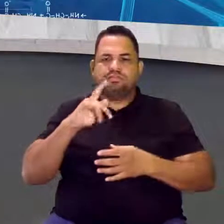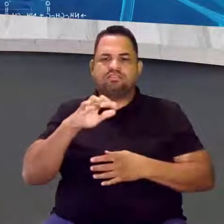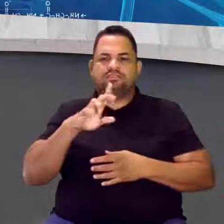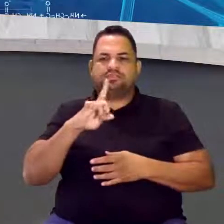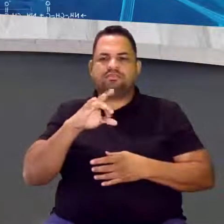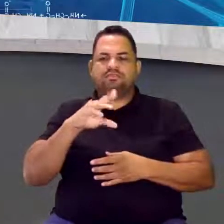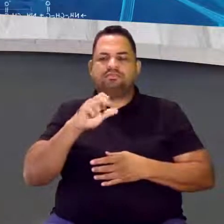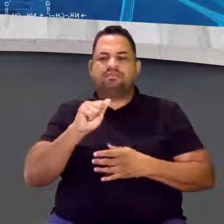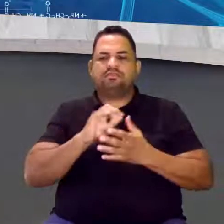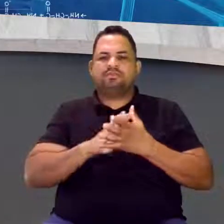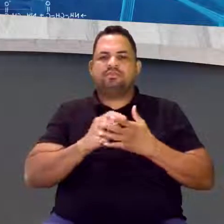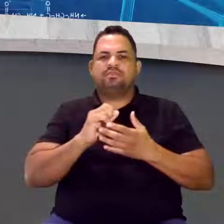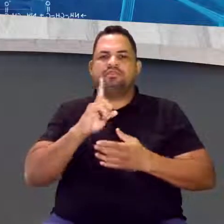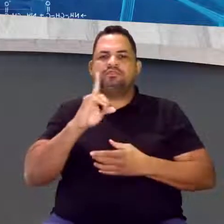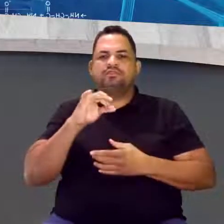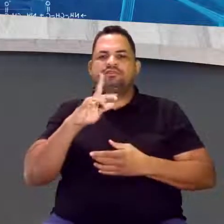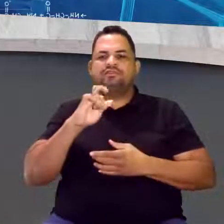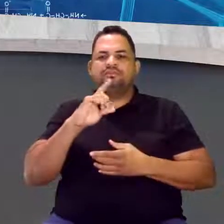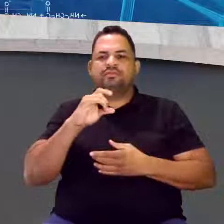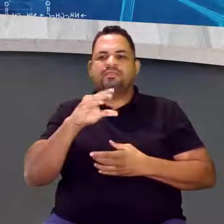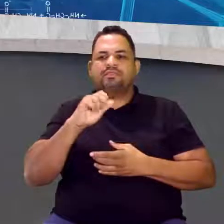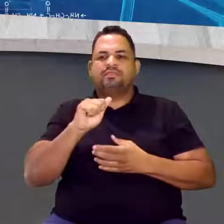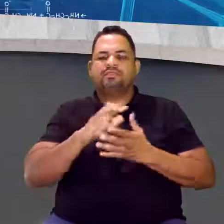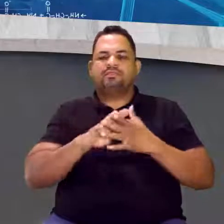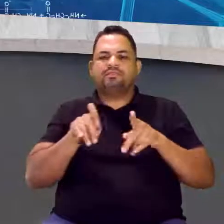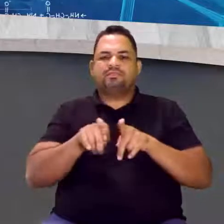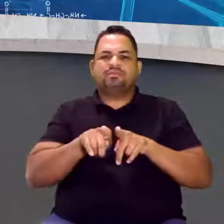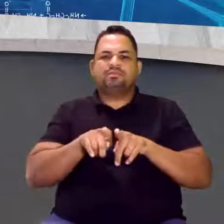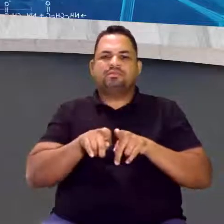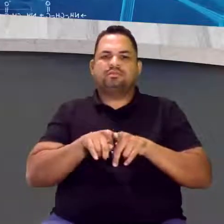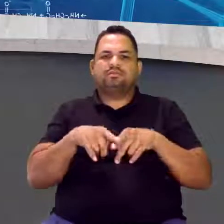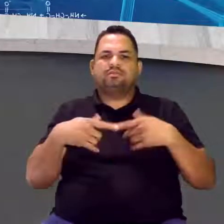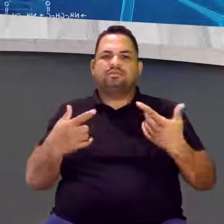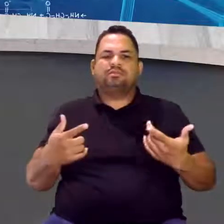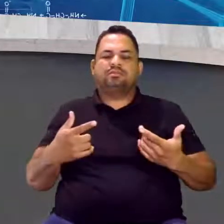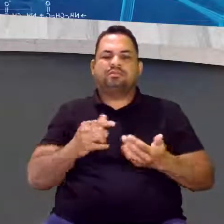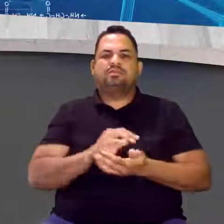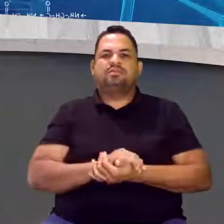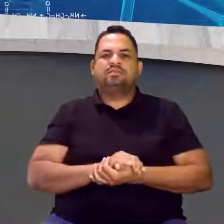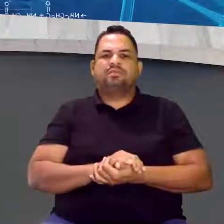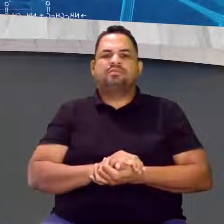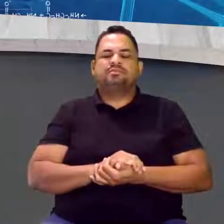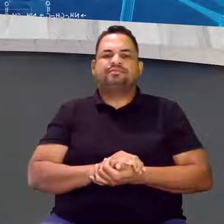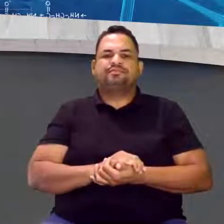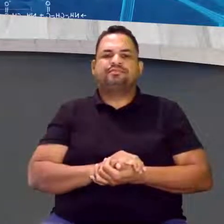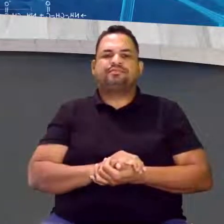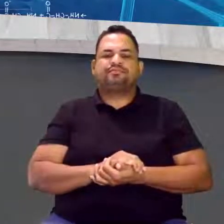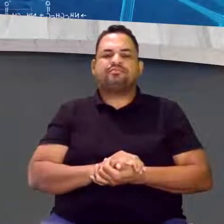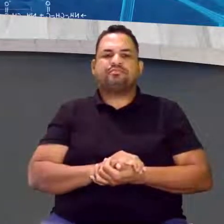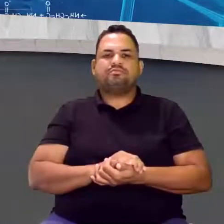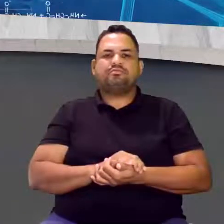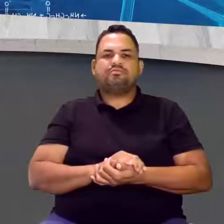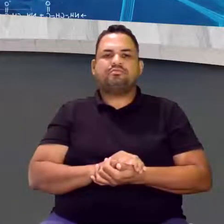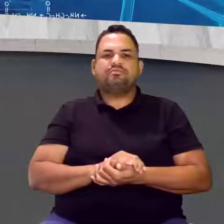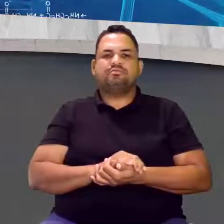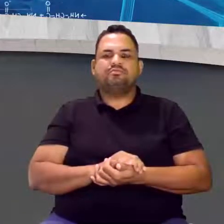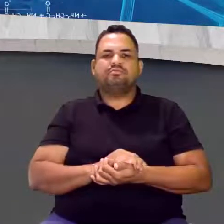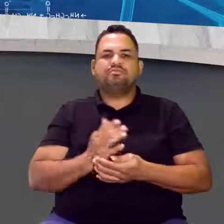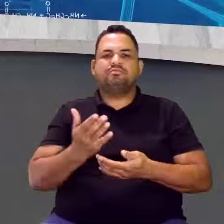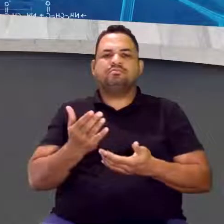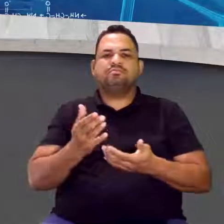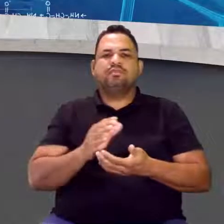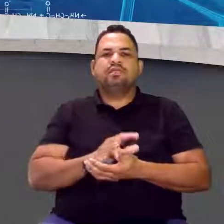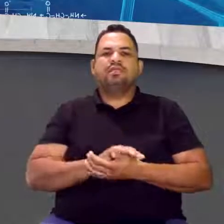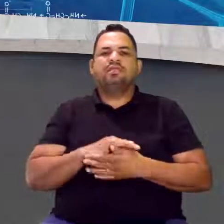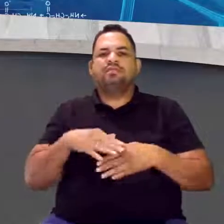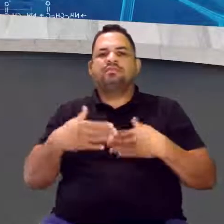a difusibilidade, né? Não confundir expansibilidade com difusibilidade.